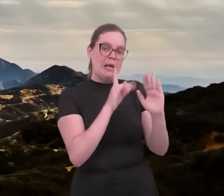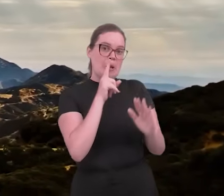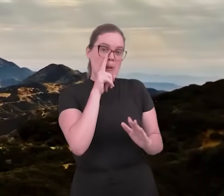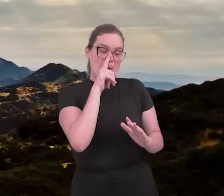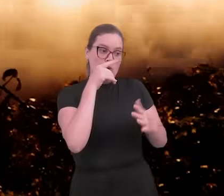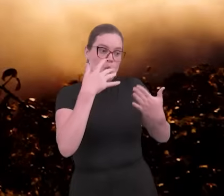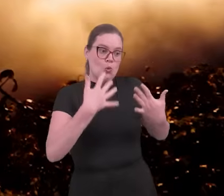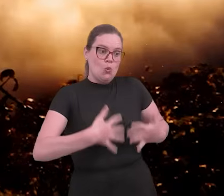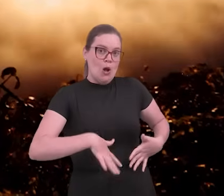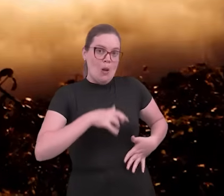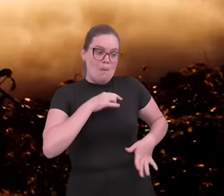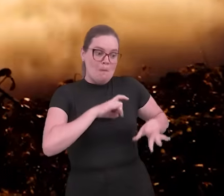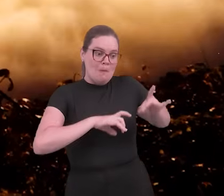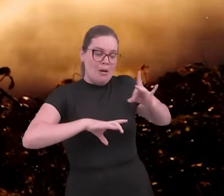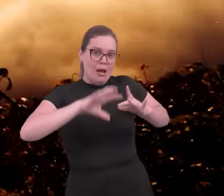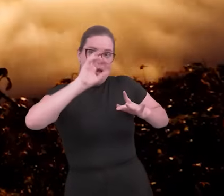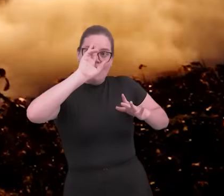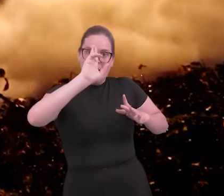presente Ele